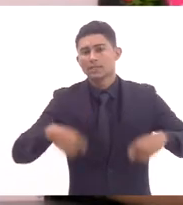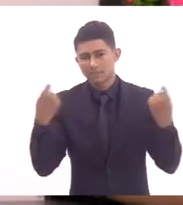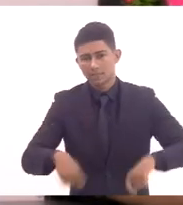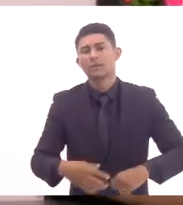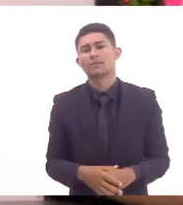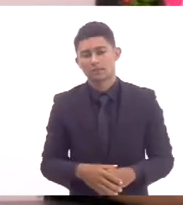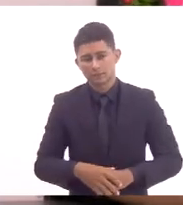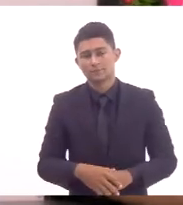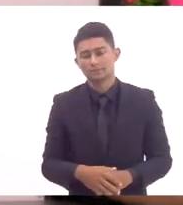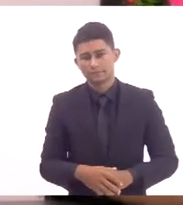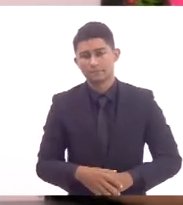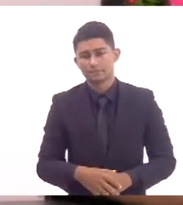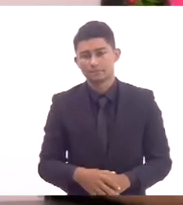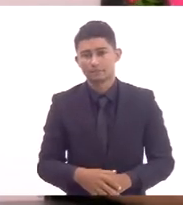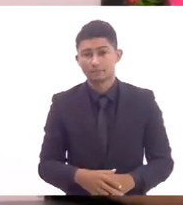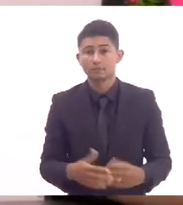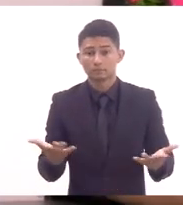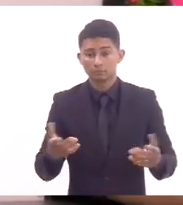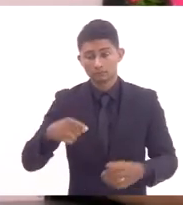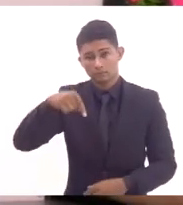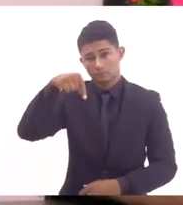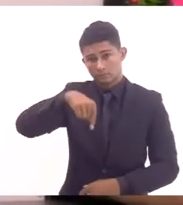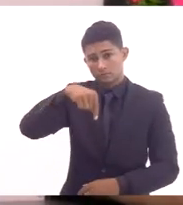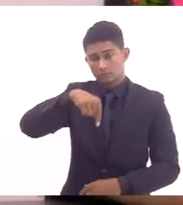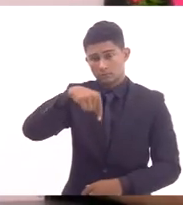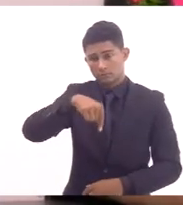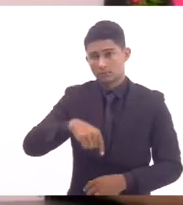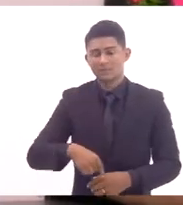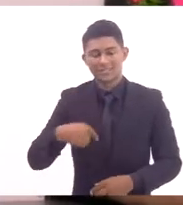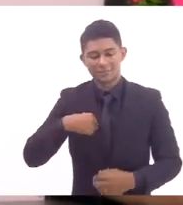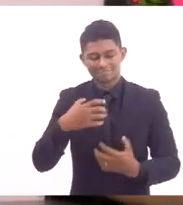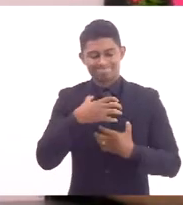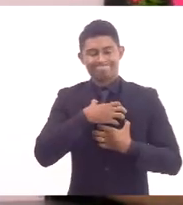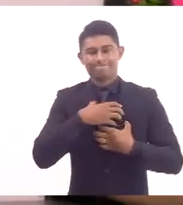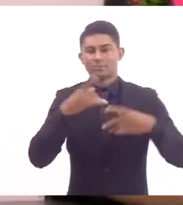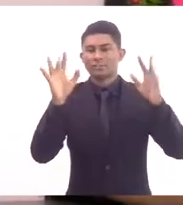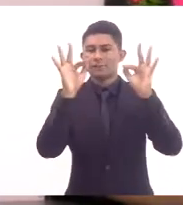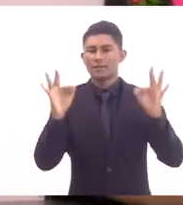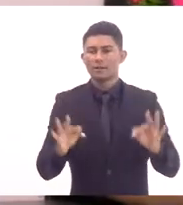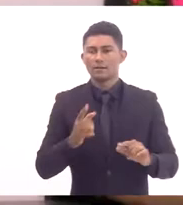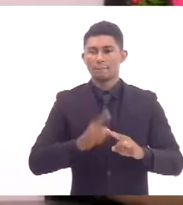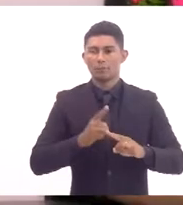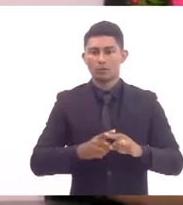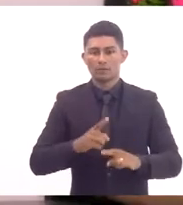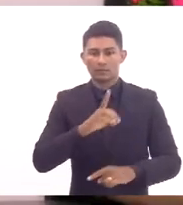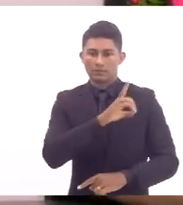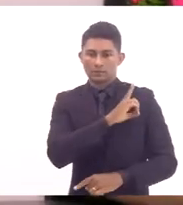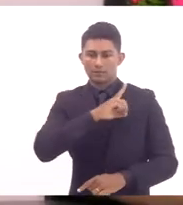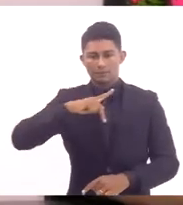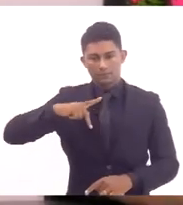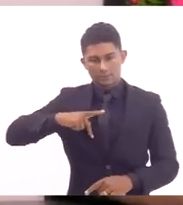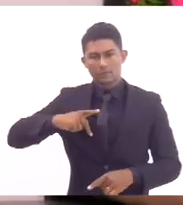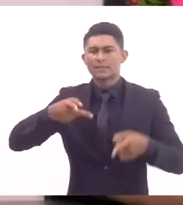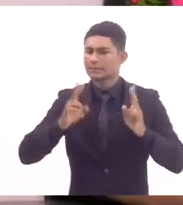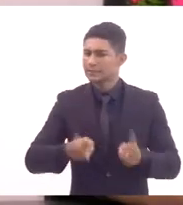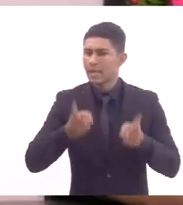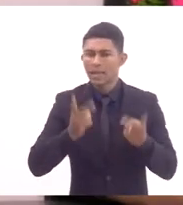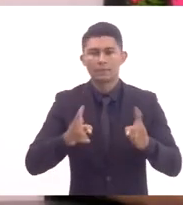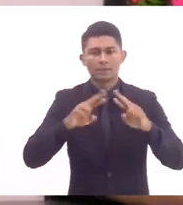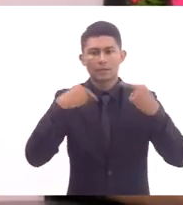discriminações estruturais e aqui assim fico feliz de saber que a defensoria tá ocupando todos os espaços